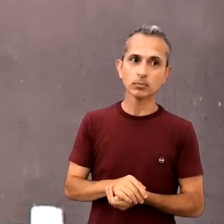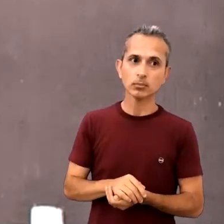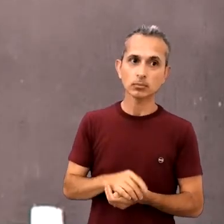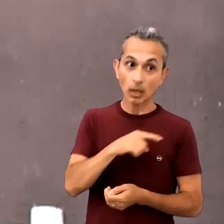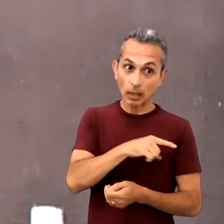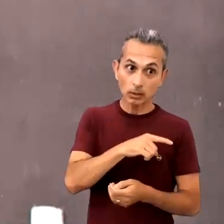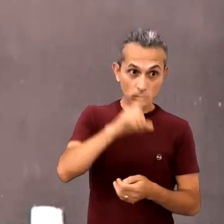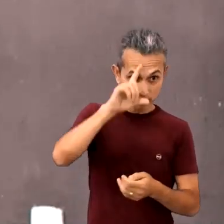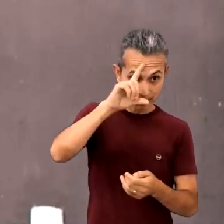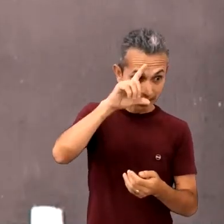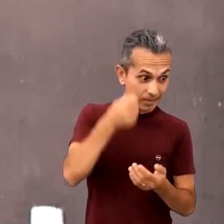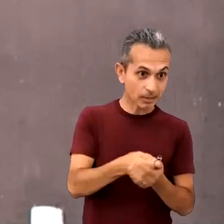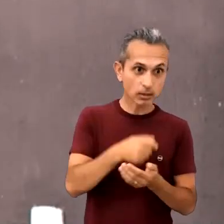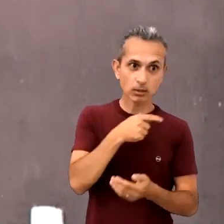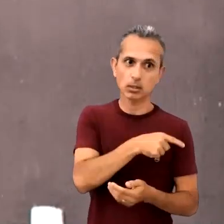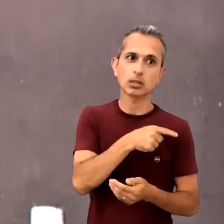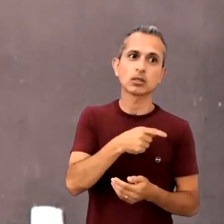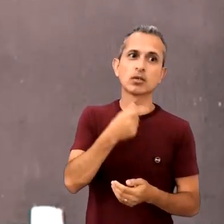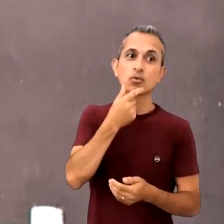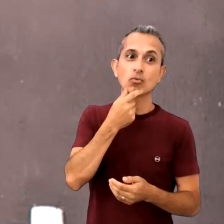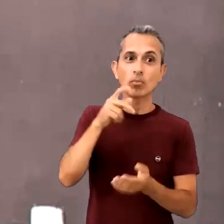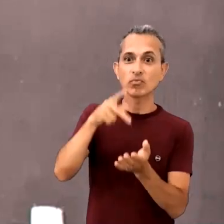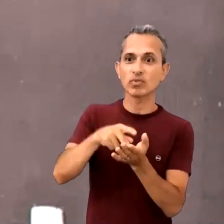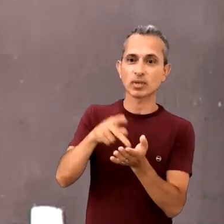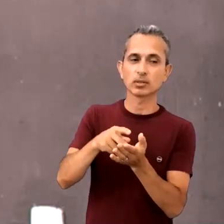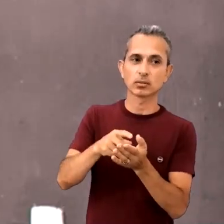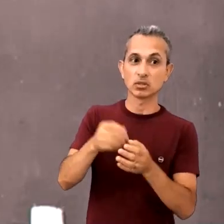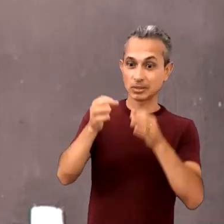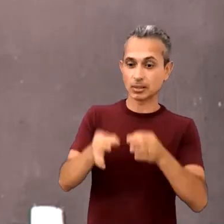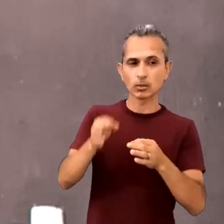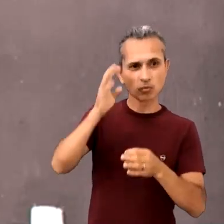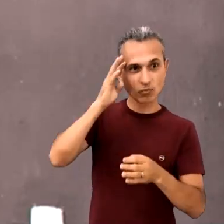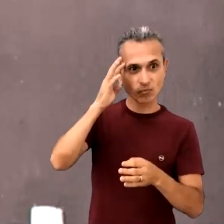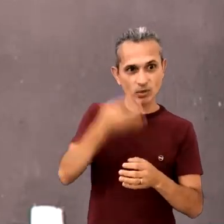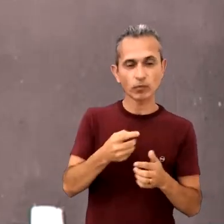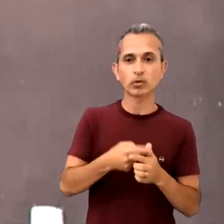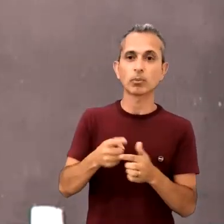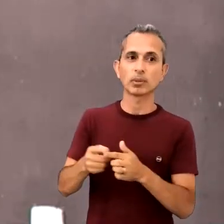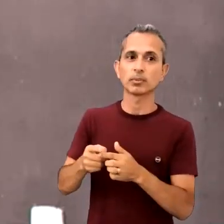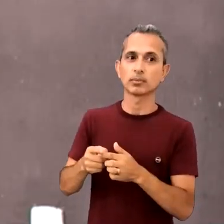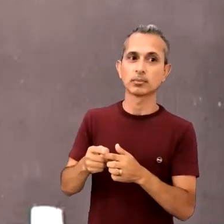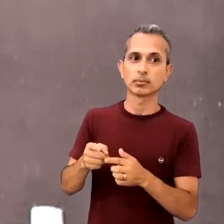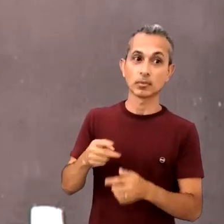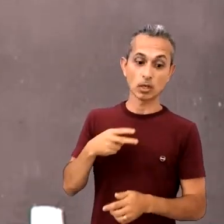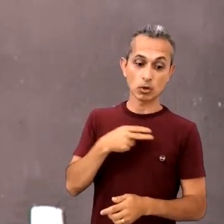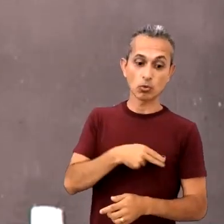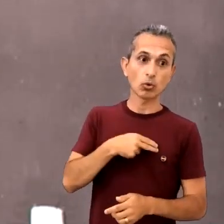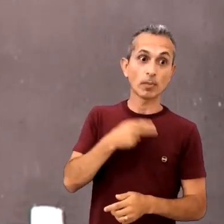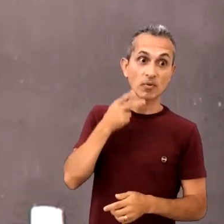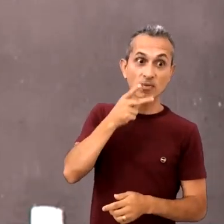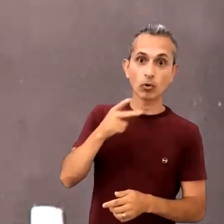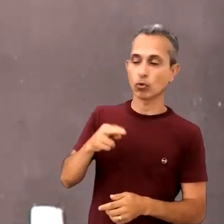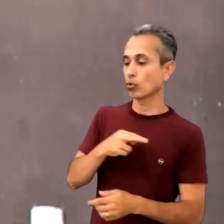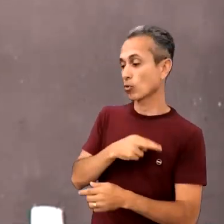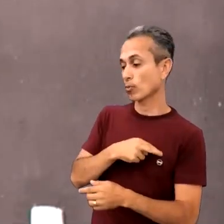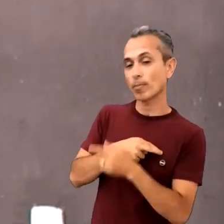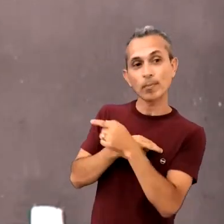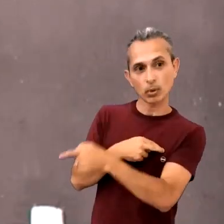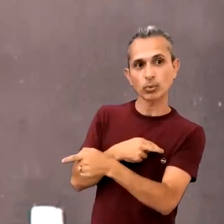homem. E eu tenho certeza que ele vai resolver esse negócio. Agora estamos sendo